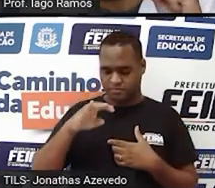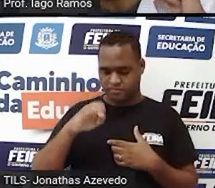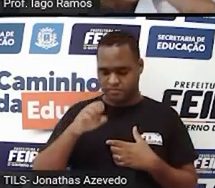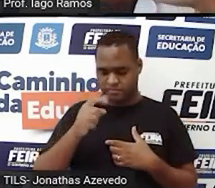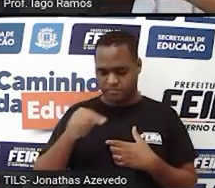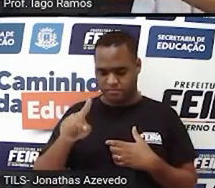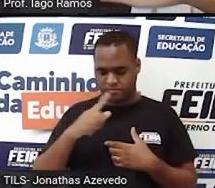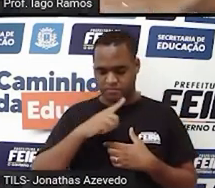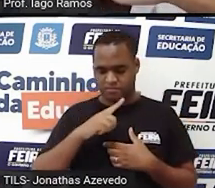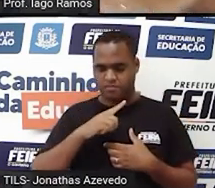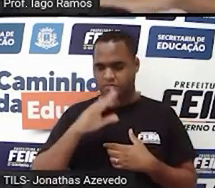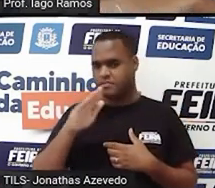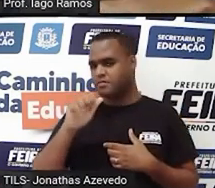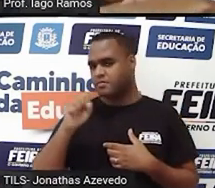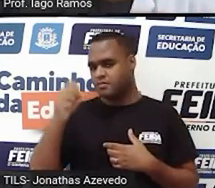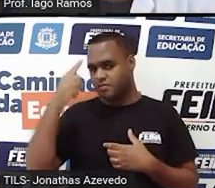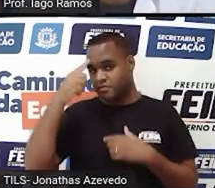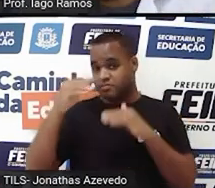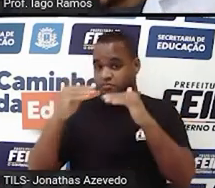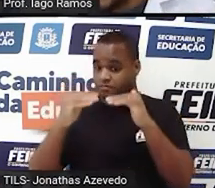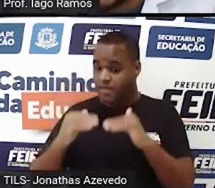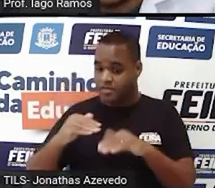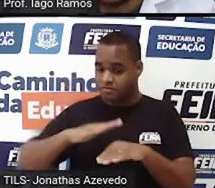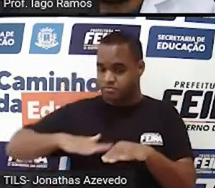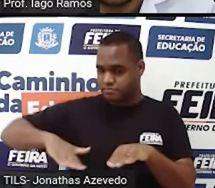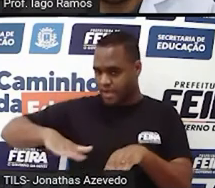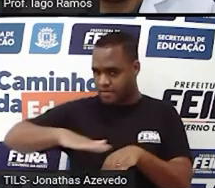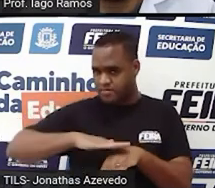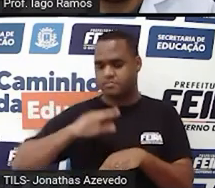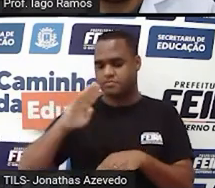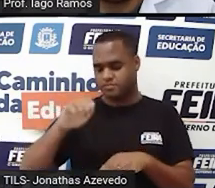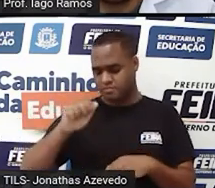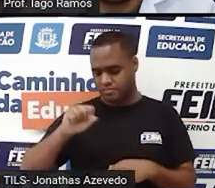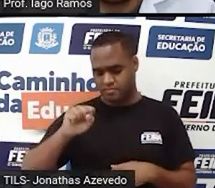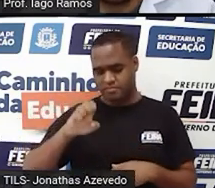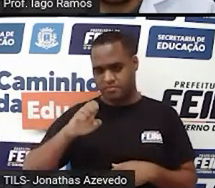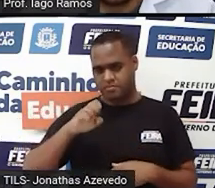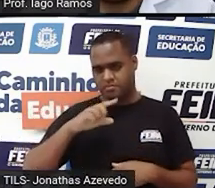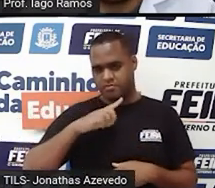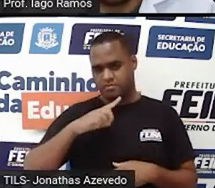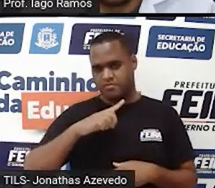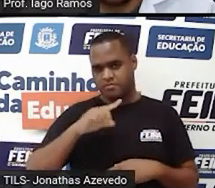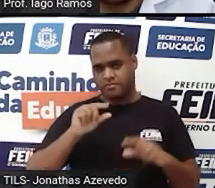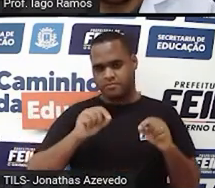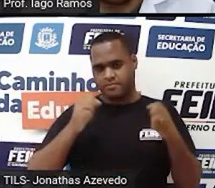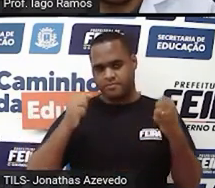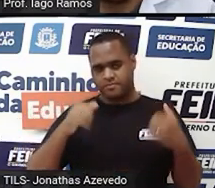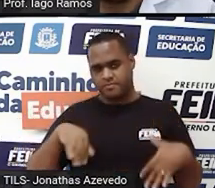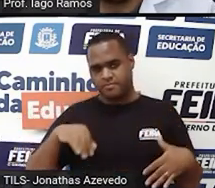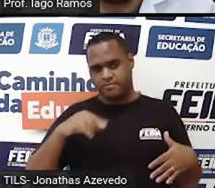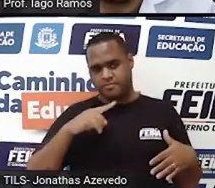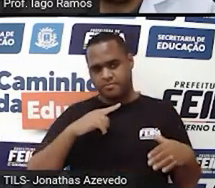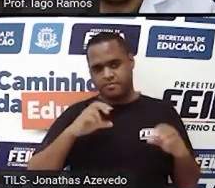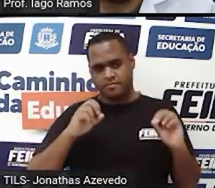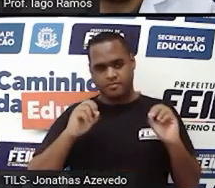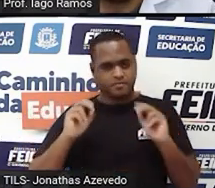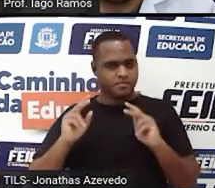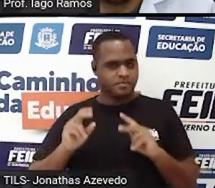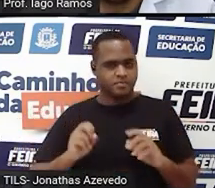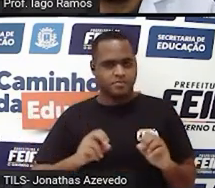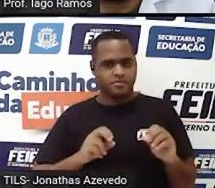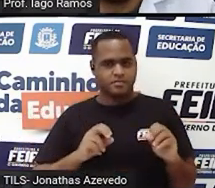base embaixo as dimensões em baixo é a largura e o